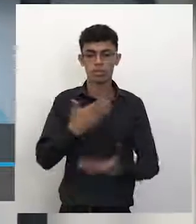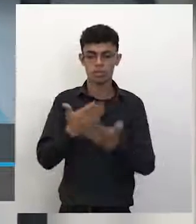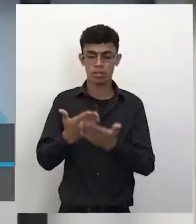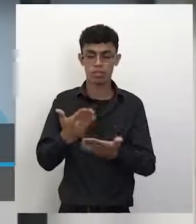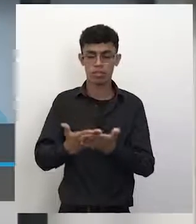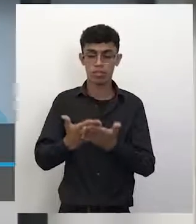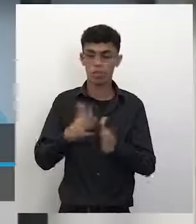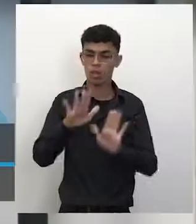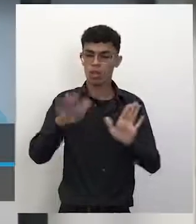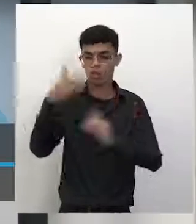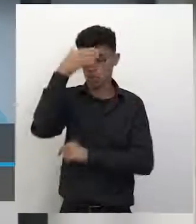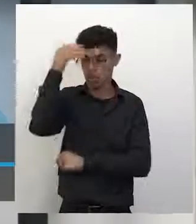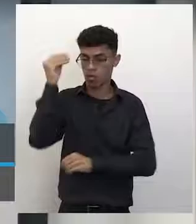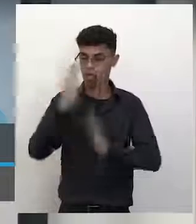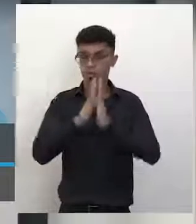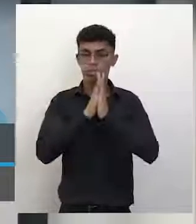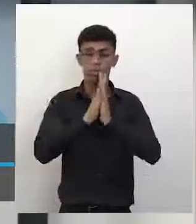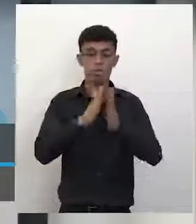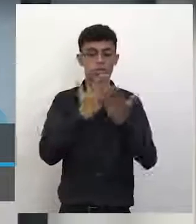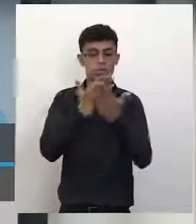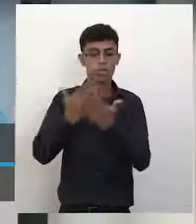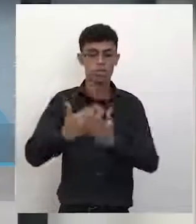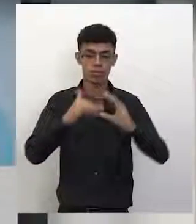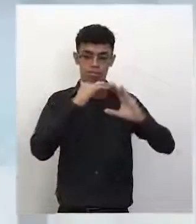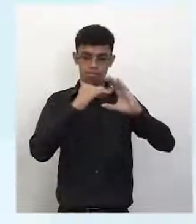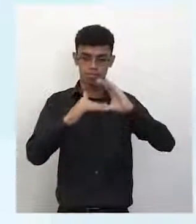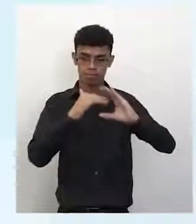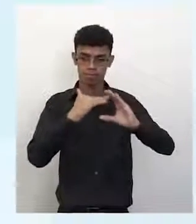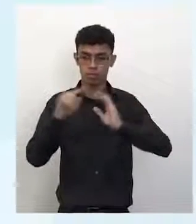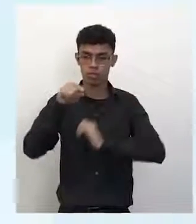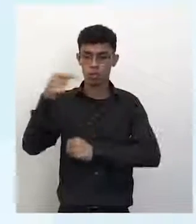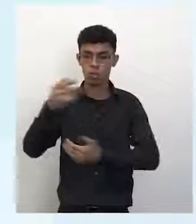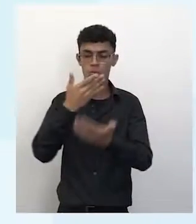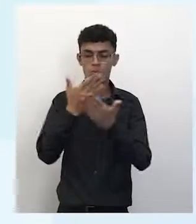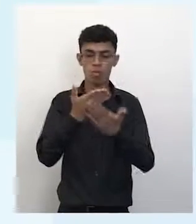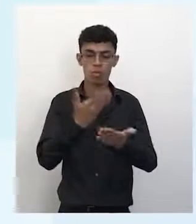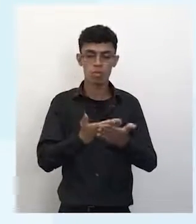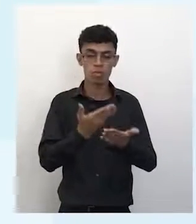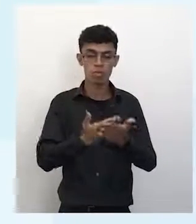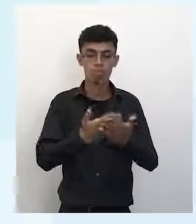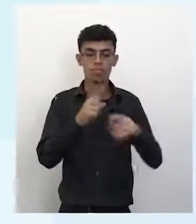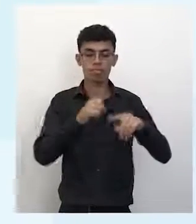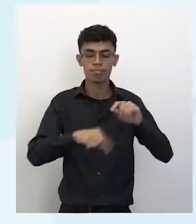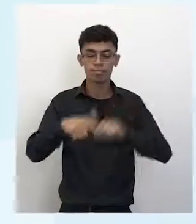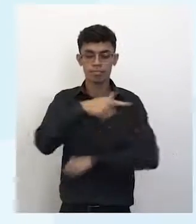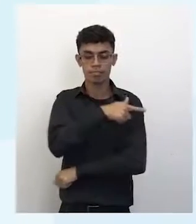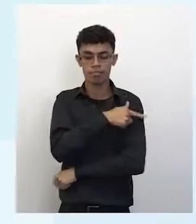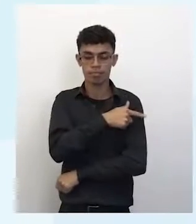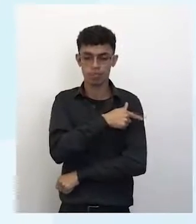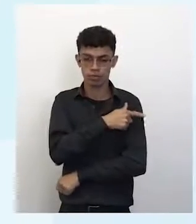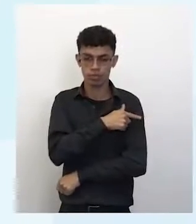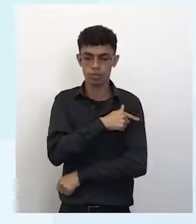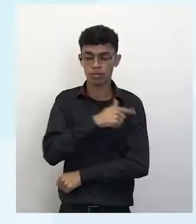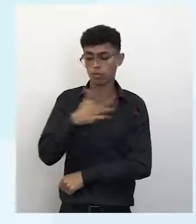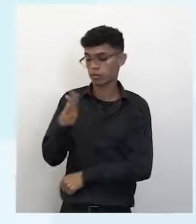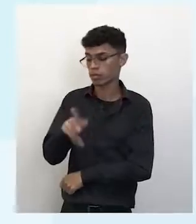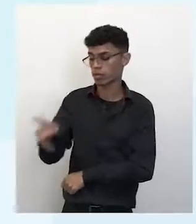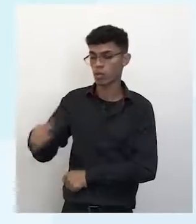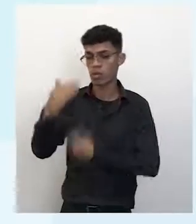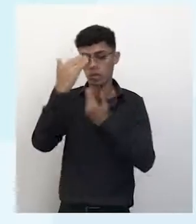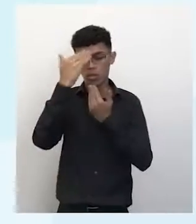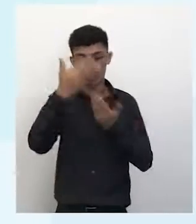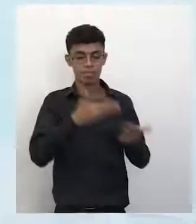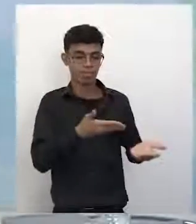esqueçam de nos avaliar. Próxima aula a gente já entra com a matéria direitinho do sétimo ano. Então, obrigado